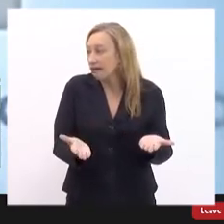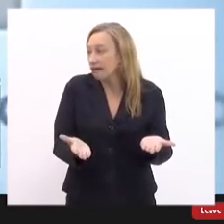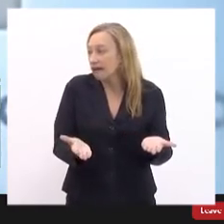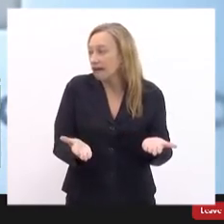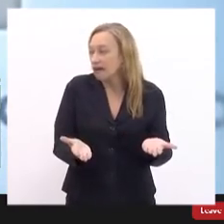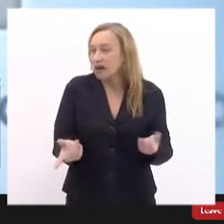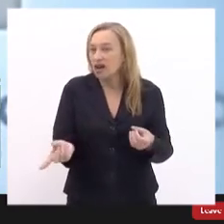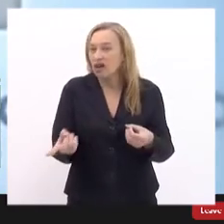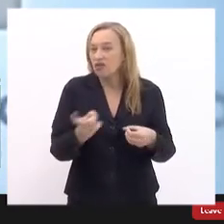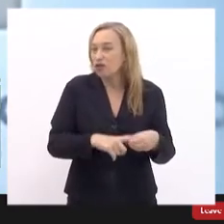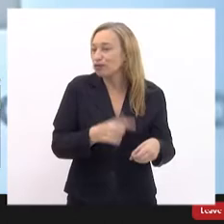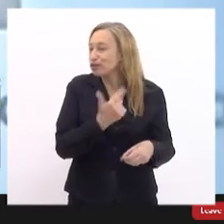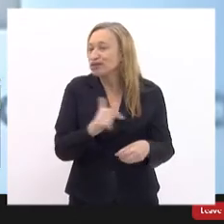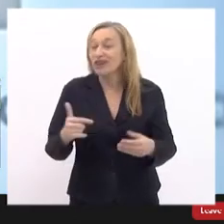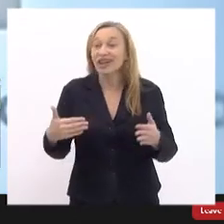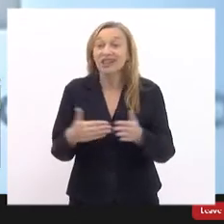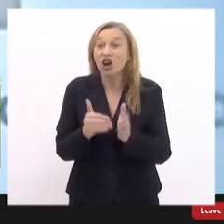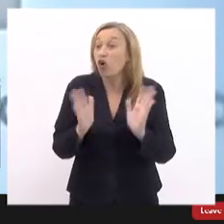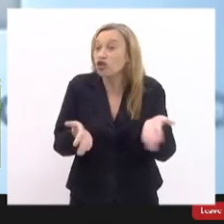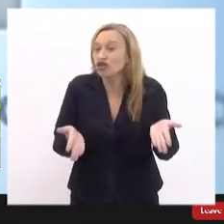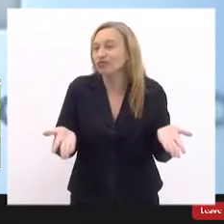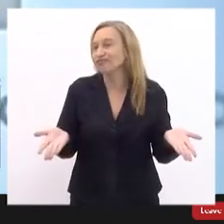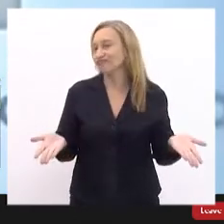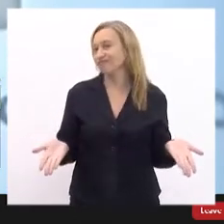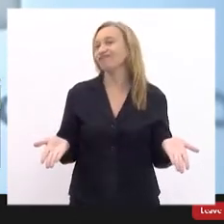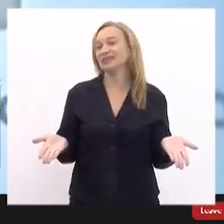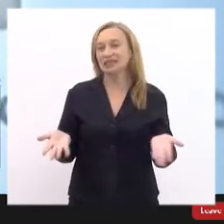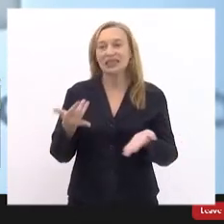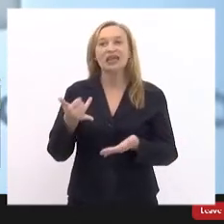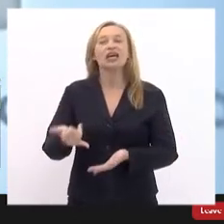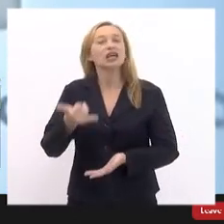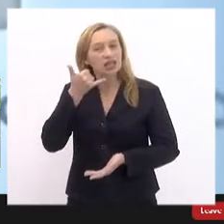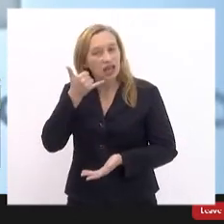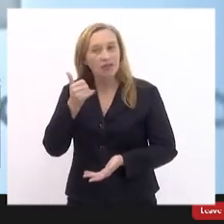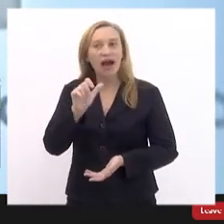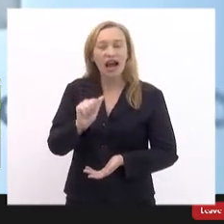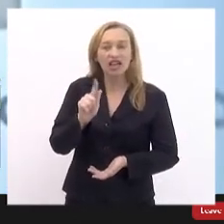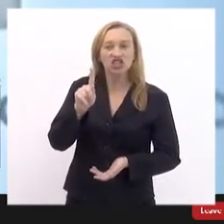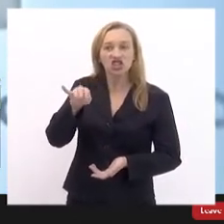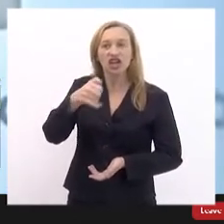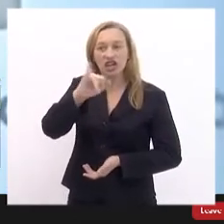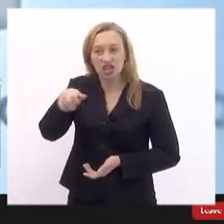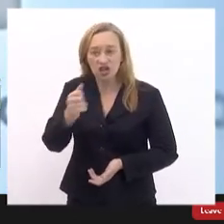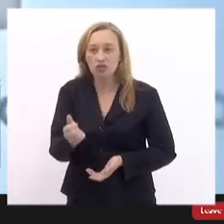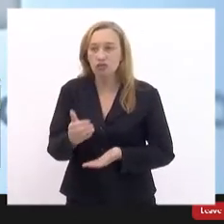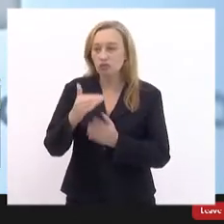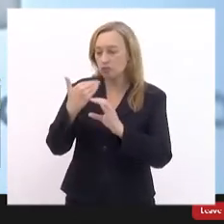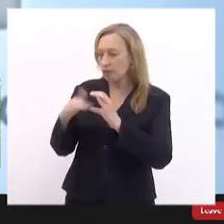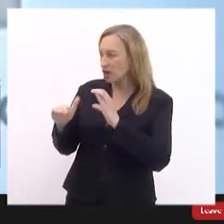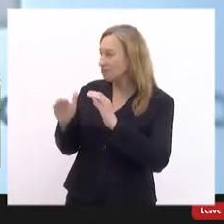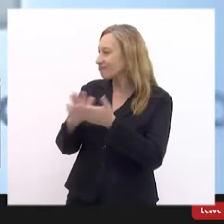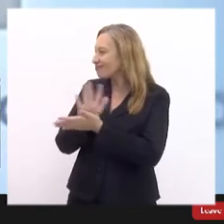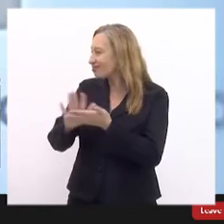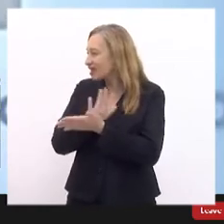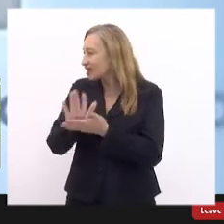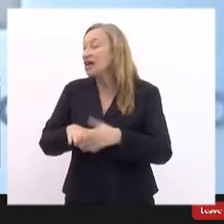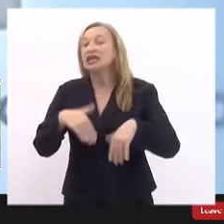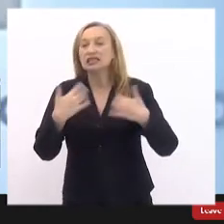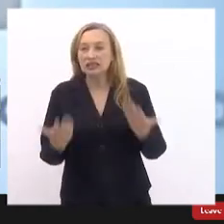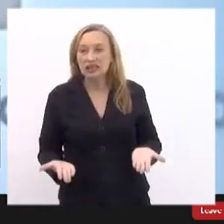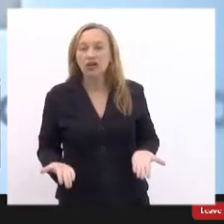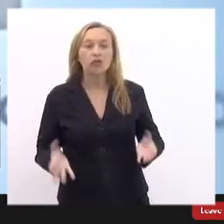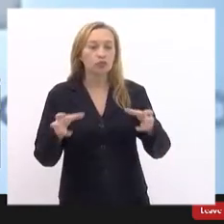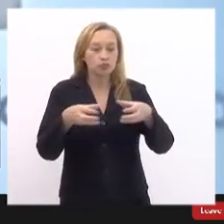um retorno tiveram até hoje. Nós ligamos para a Gerrio, nós mandamos e-mail, nada. Então, assim, a equipe